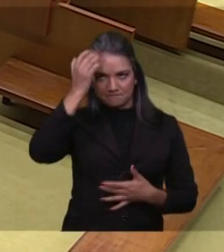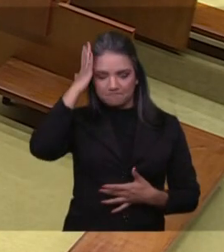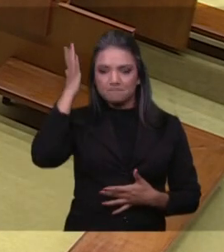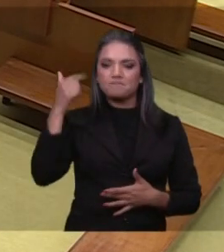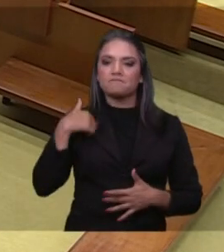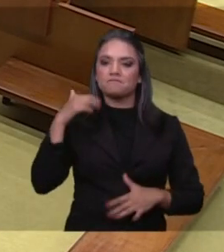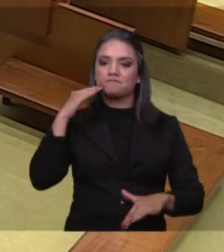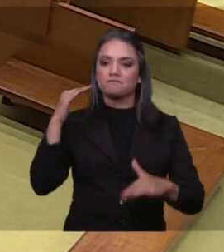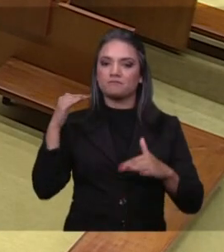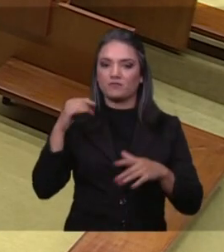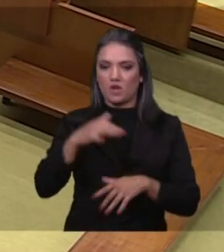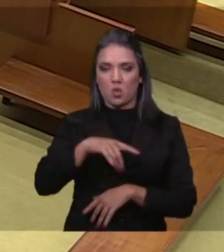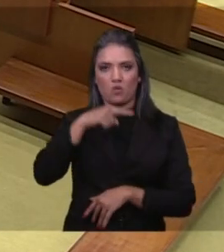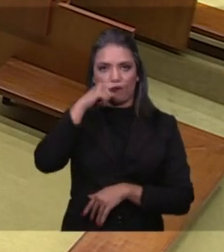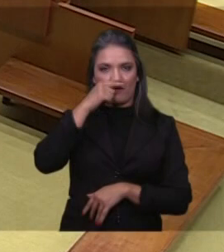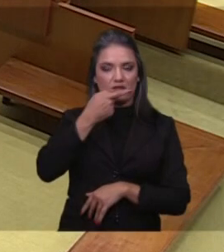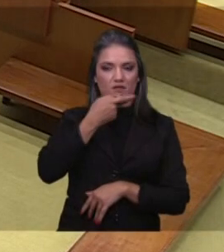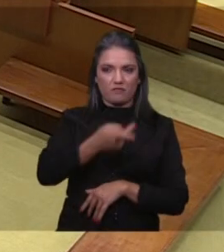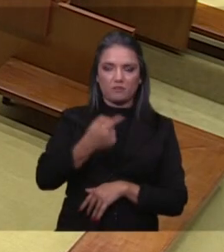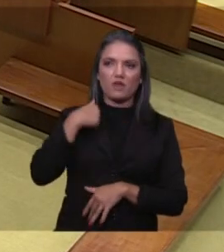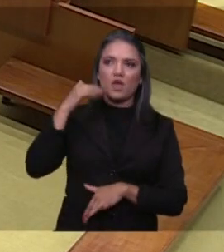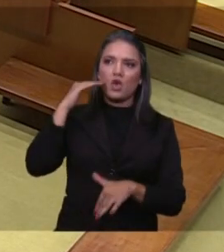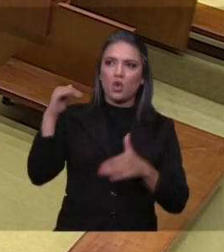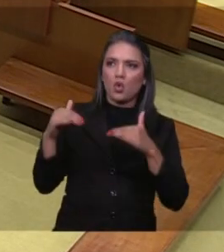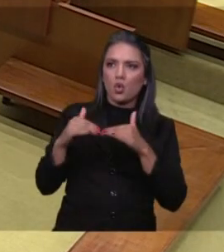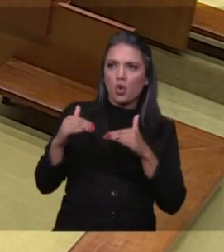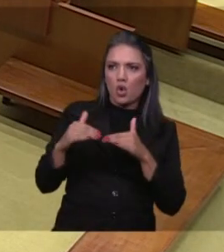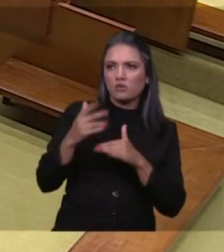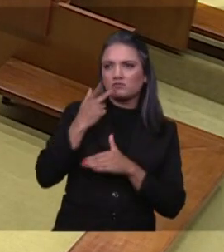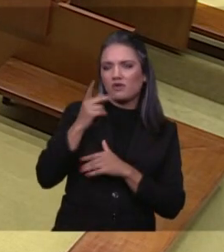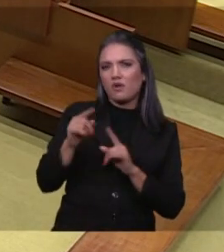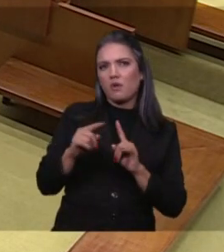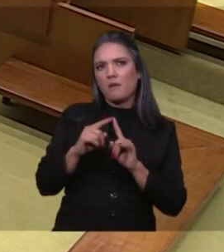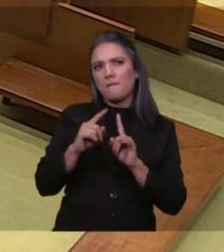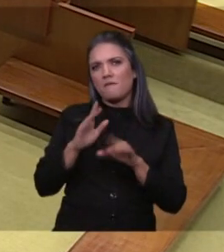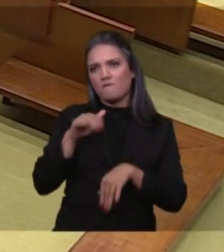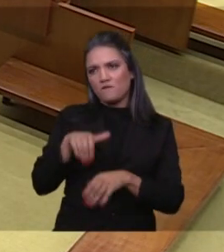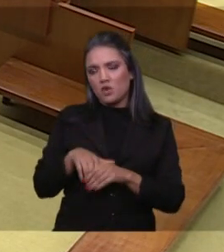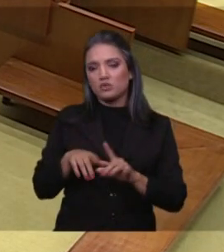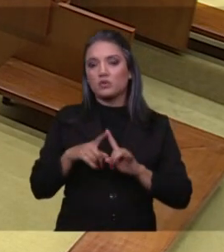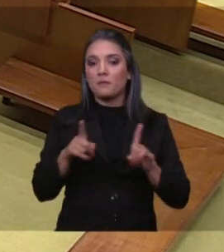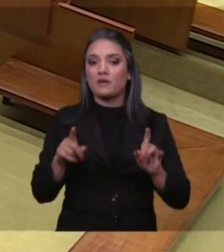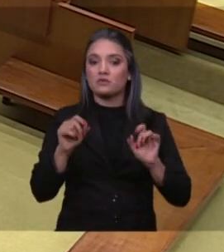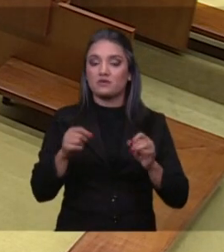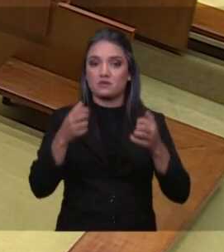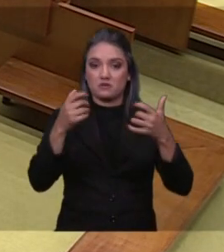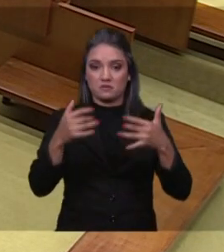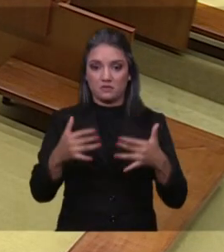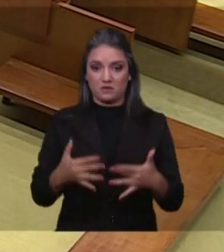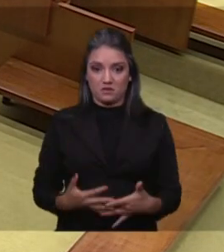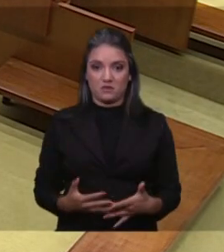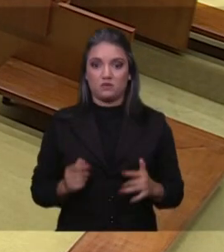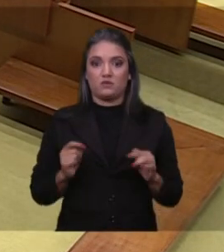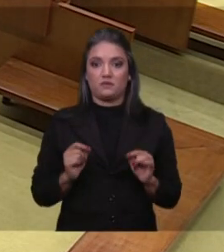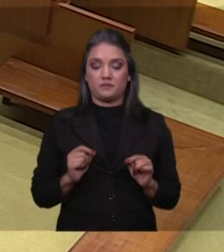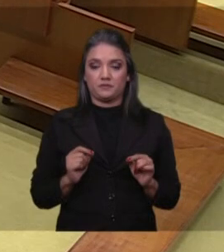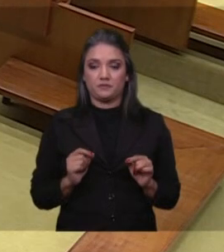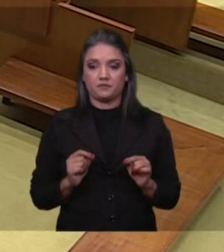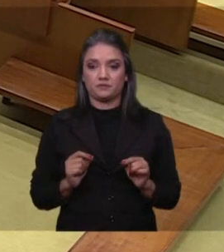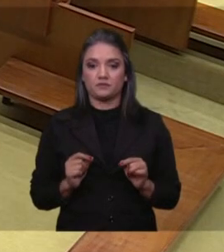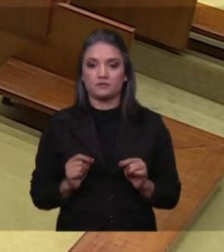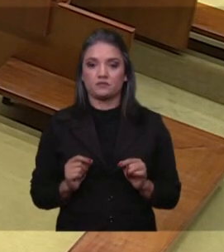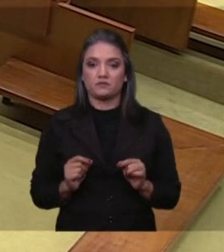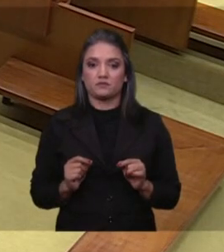Vossa Excelência está trazendo ao colegiado é o direcionamento no sentido de